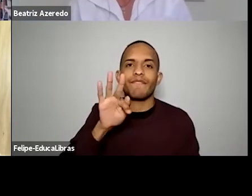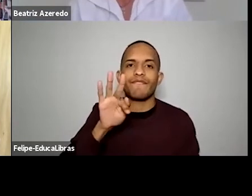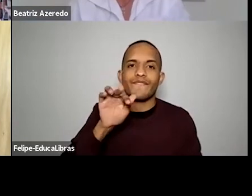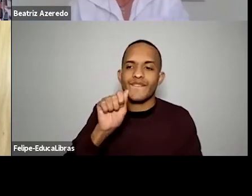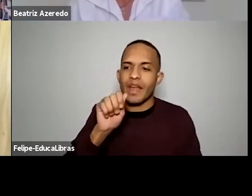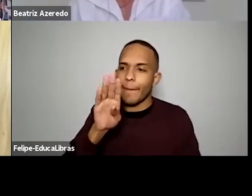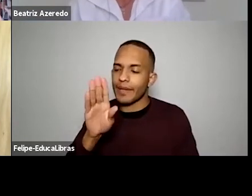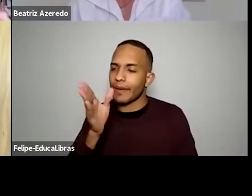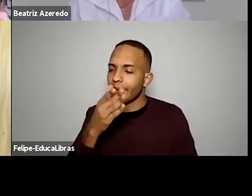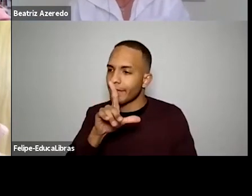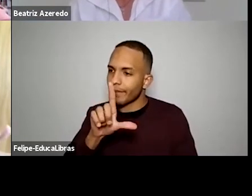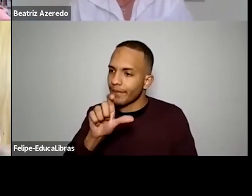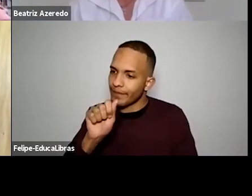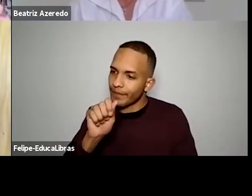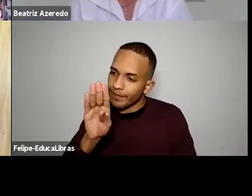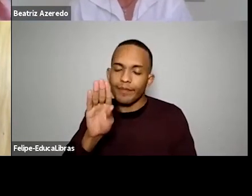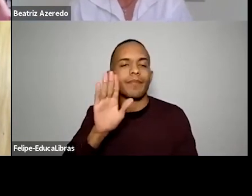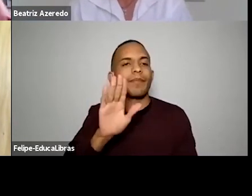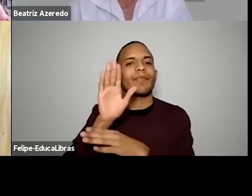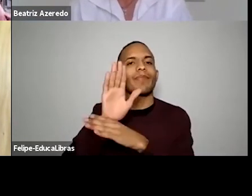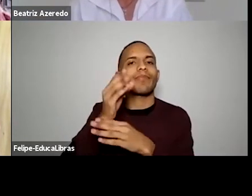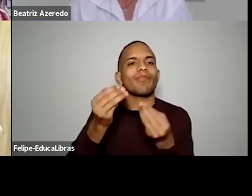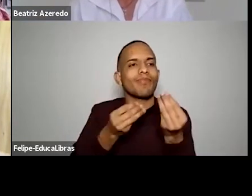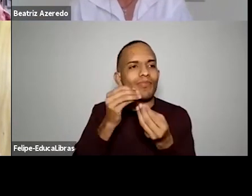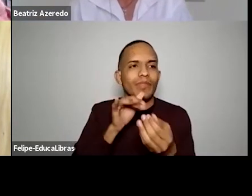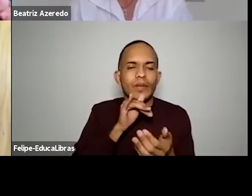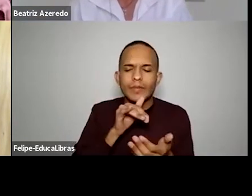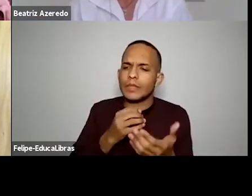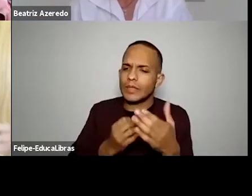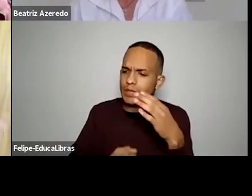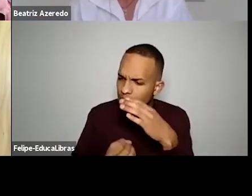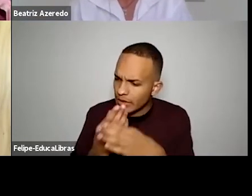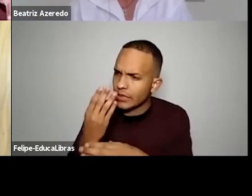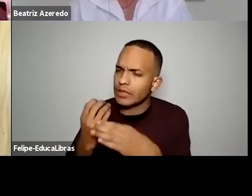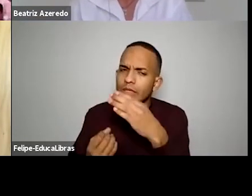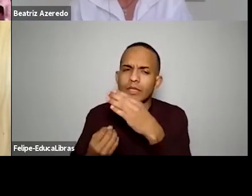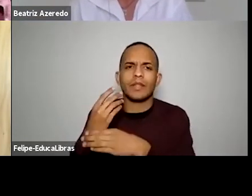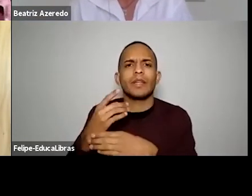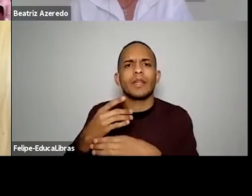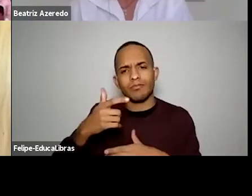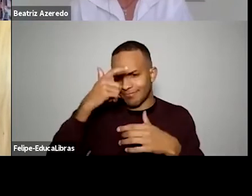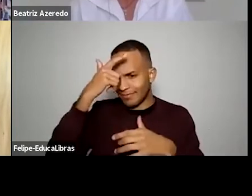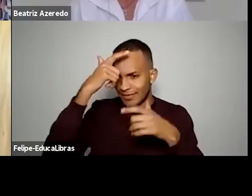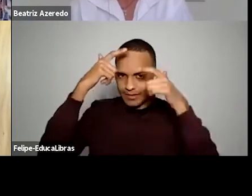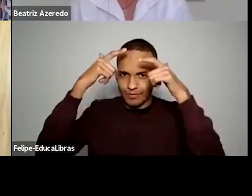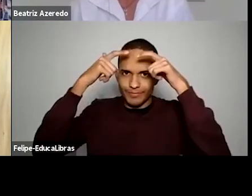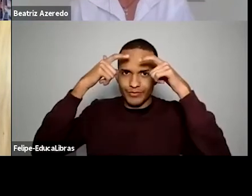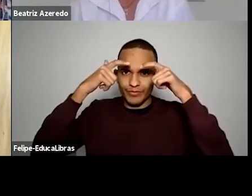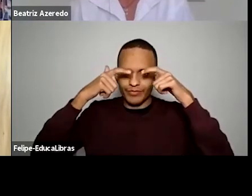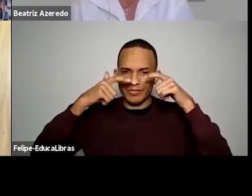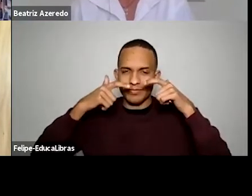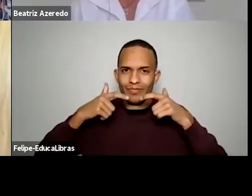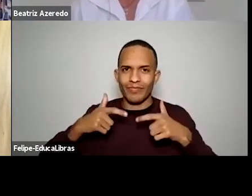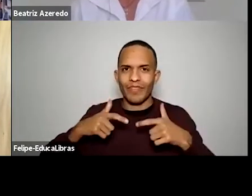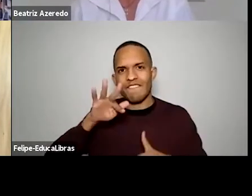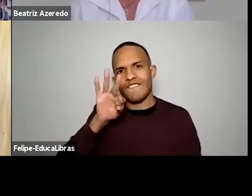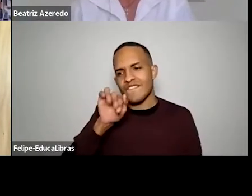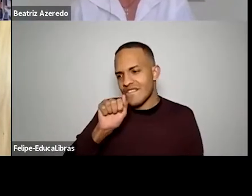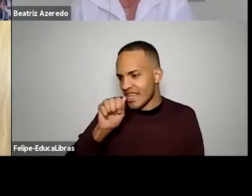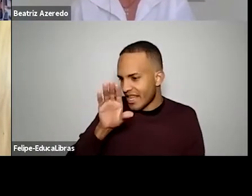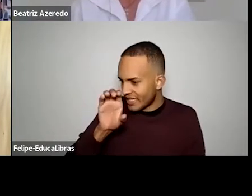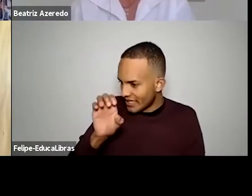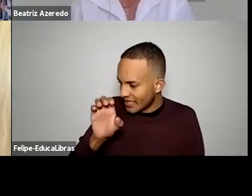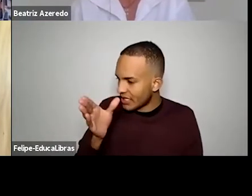de prototipação, que a gente começou, então, a produzir as face shields, que eram as máscaras de equipamentos médicos, né? A gente